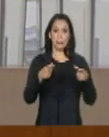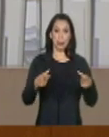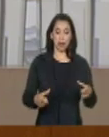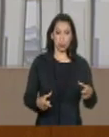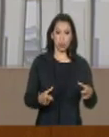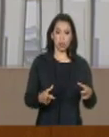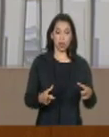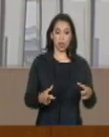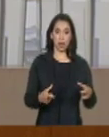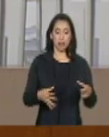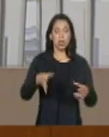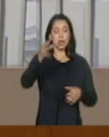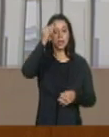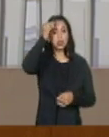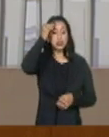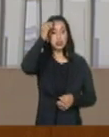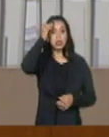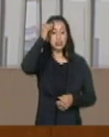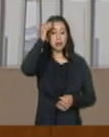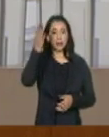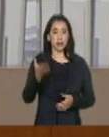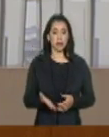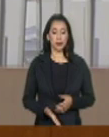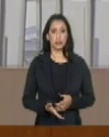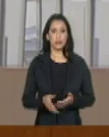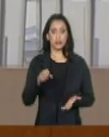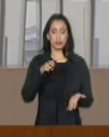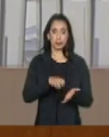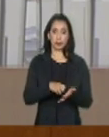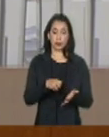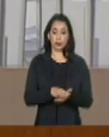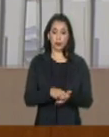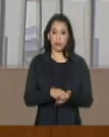compatível que uma condenação por órgão colegiado